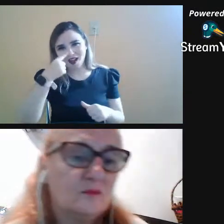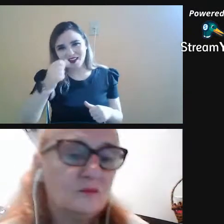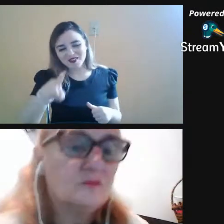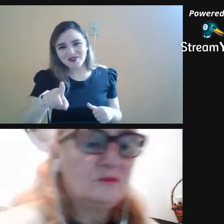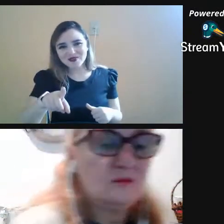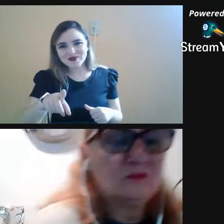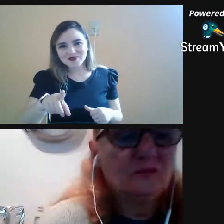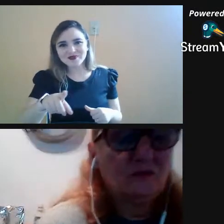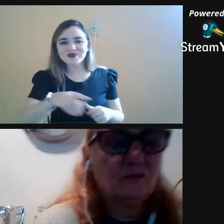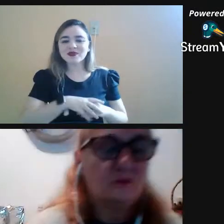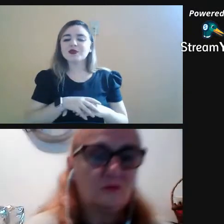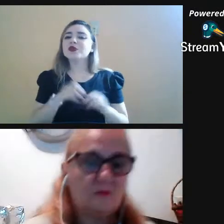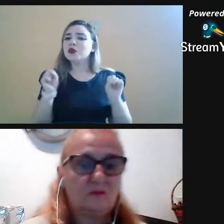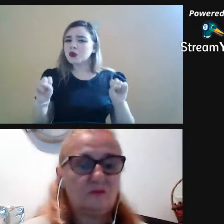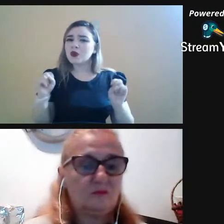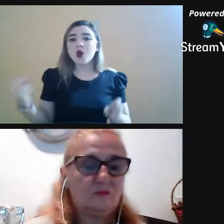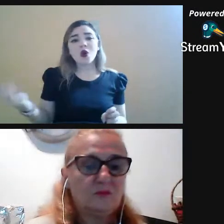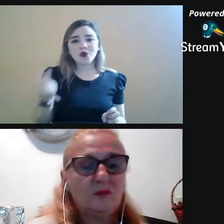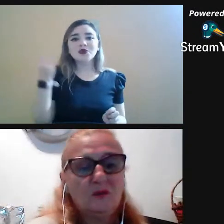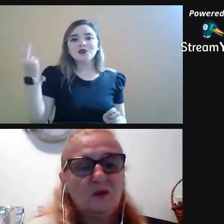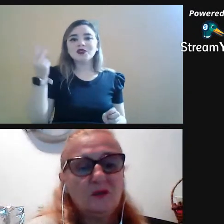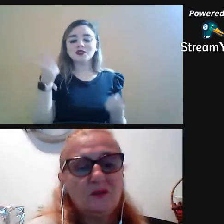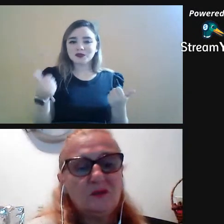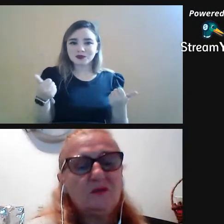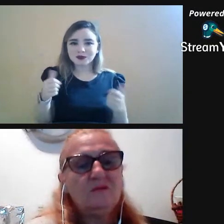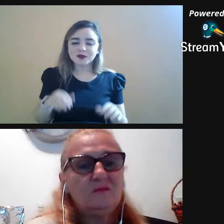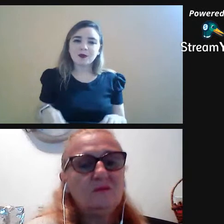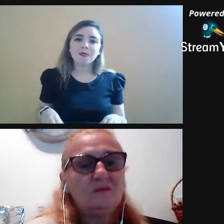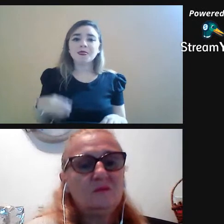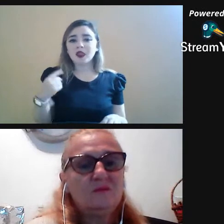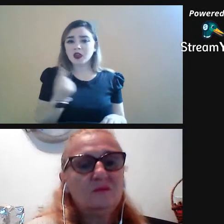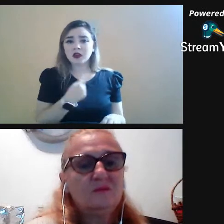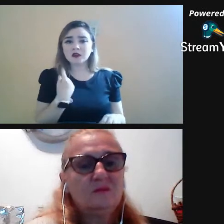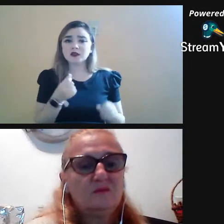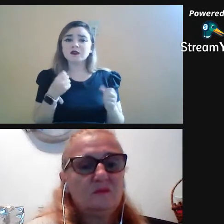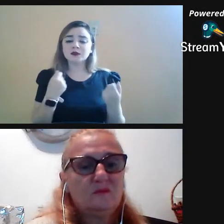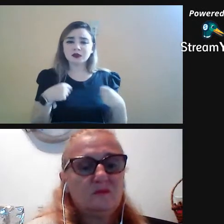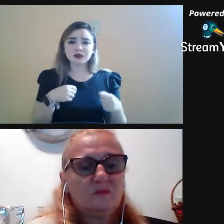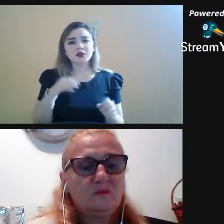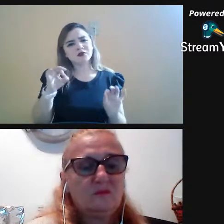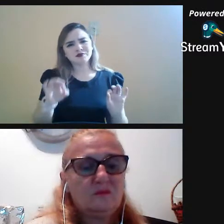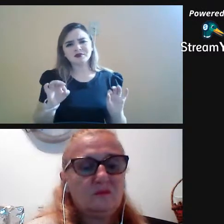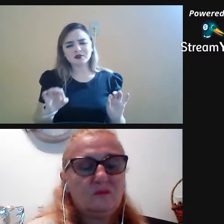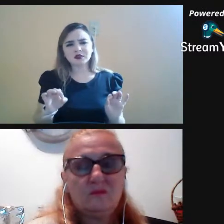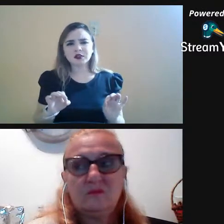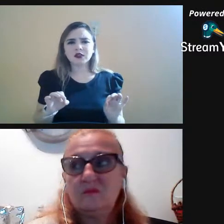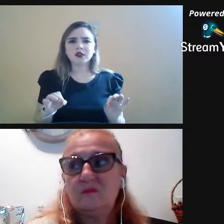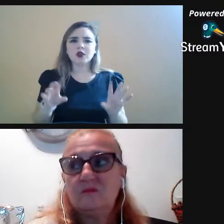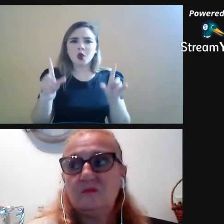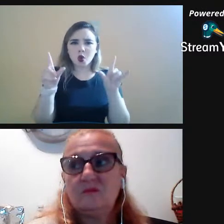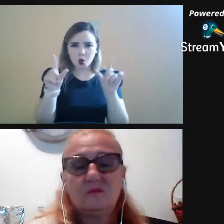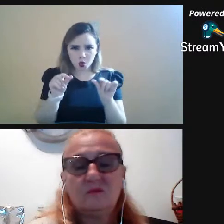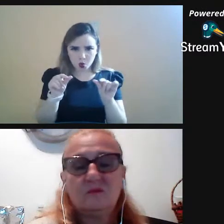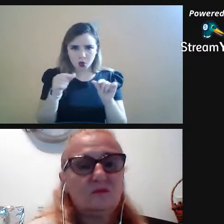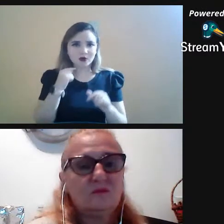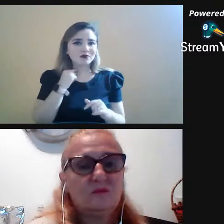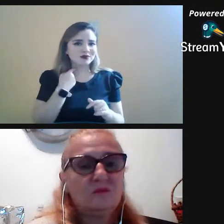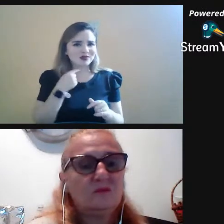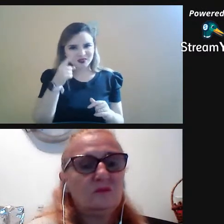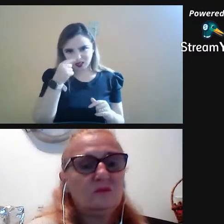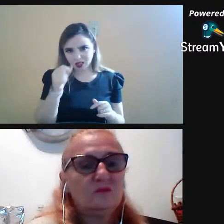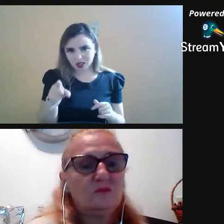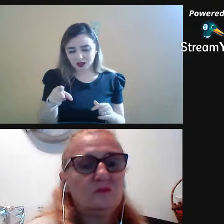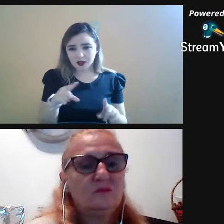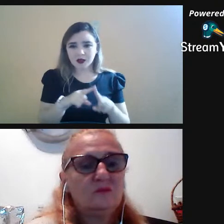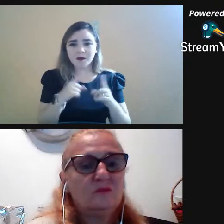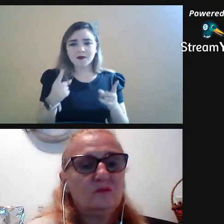de valor. A gente precisa, claro, tentar reduzir o lixo, mas aquele lixo